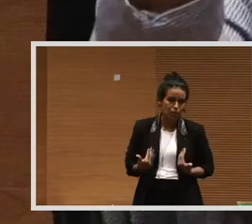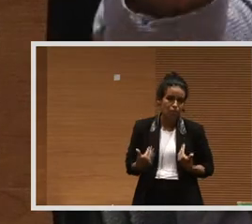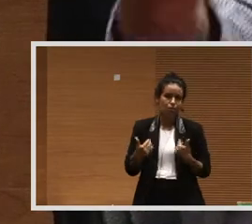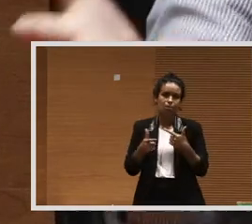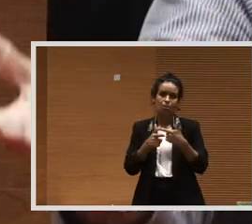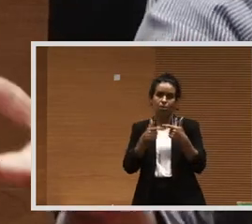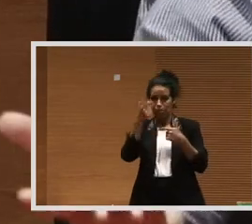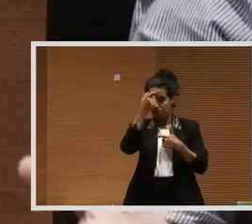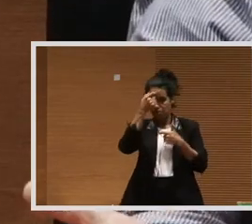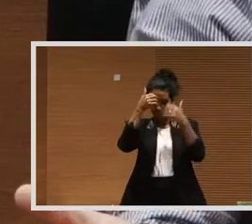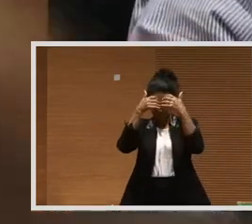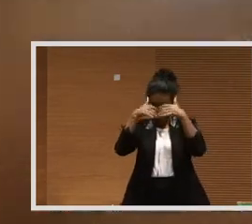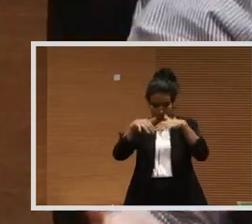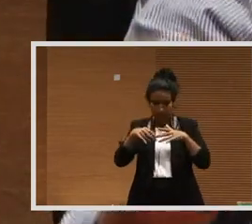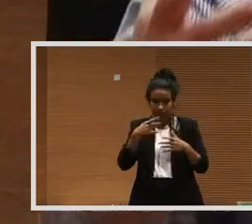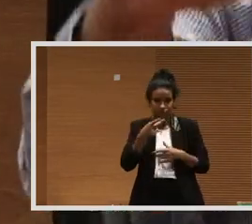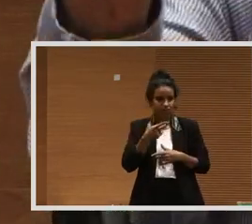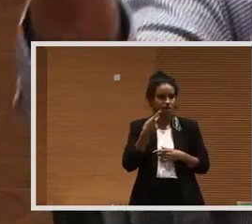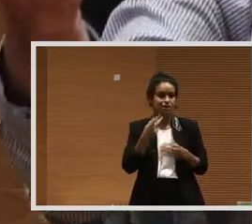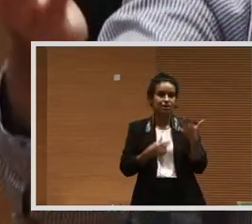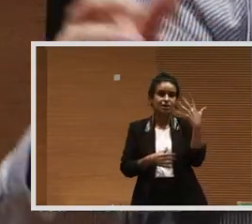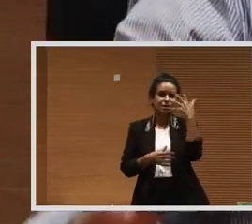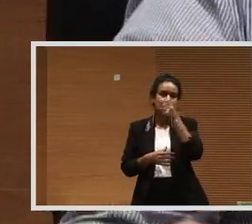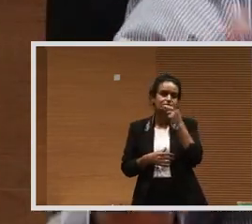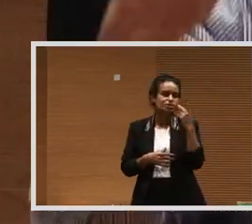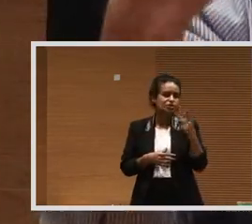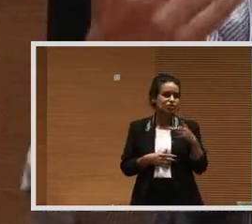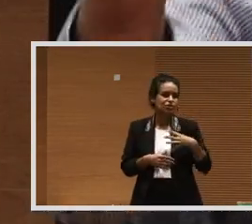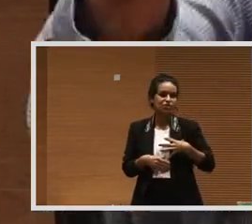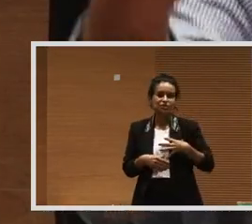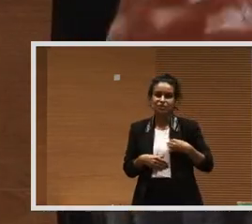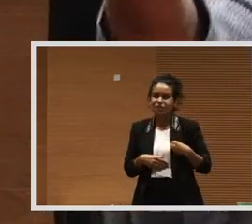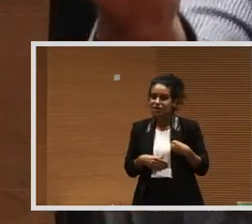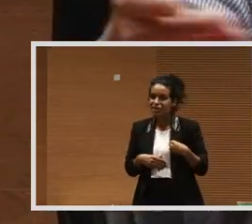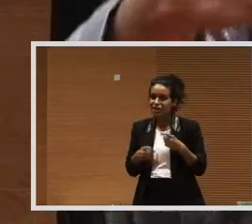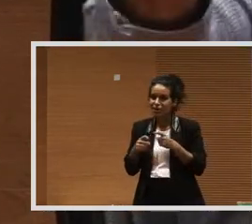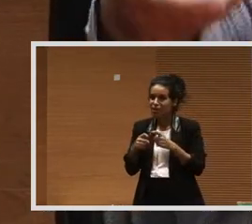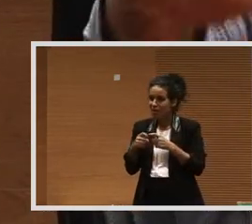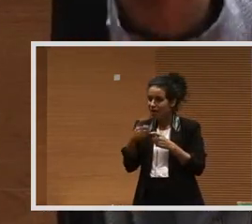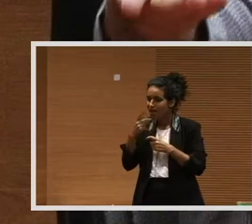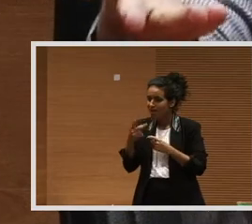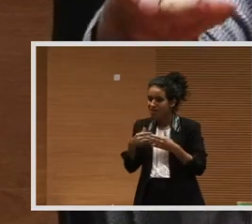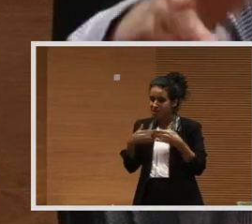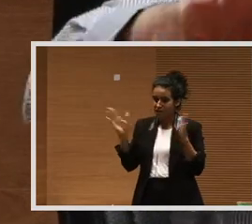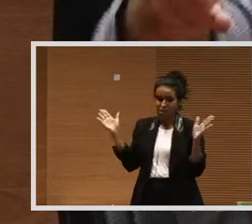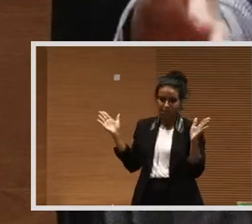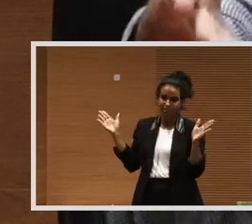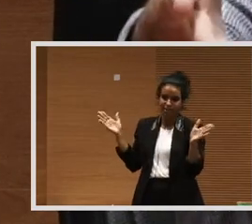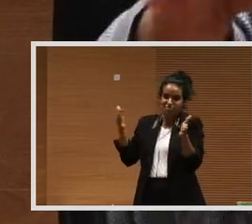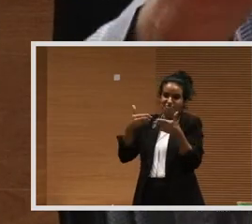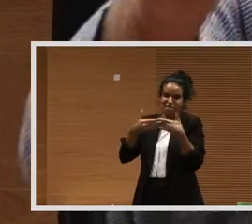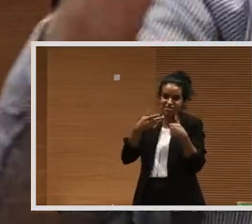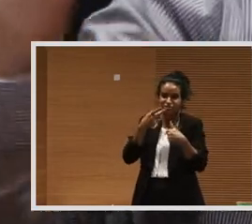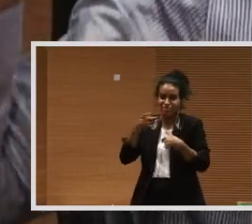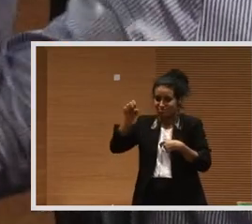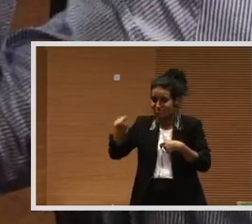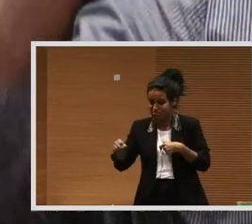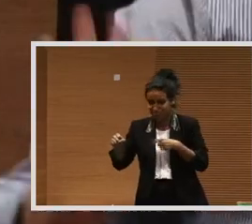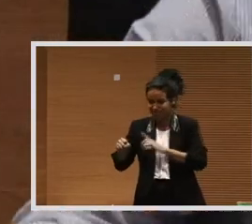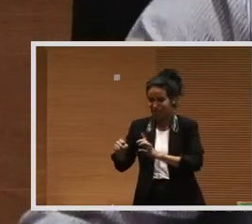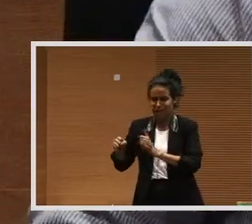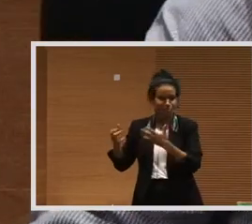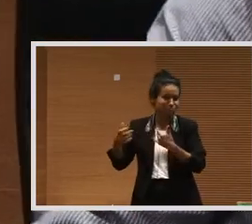cérebro. Linda essa cena que tu traz aí do teu filho, desse consultório. Que bom que tu não abriu essa porta, abriram essa porta, botaram a maçaneta e tu falou,